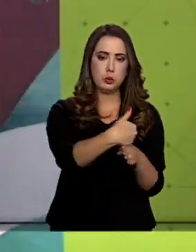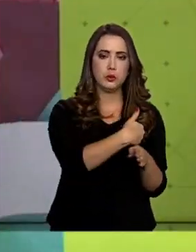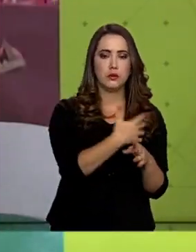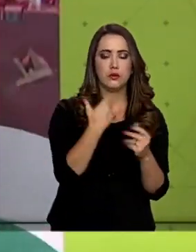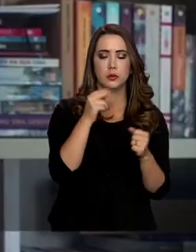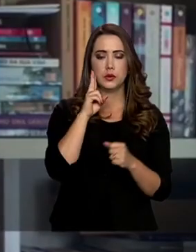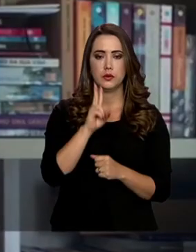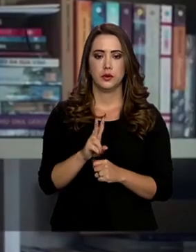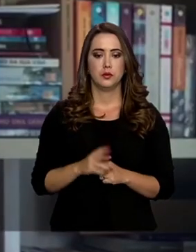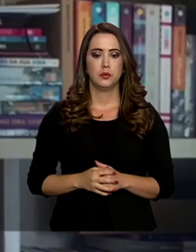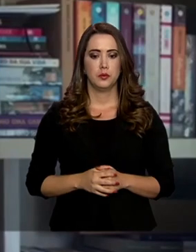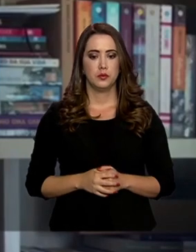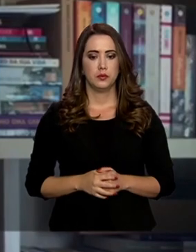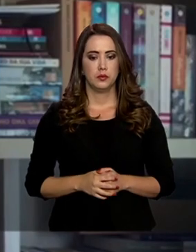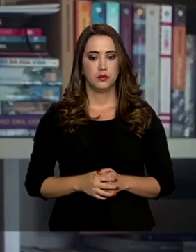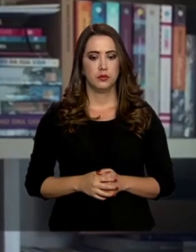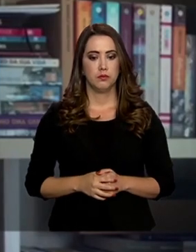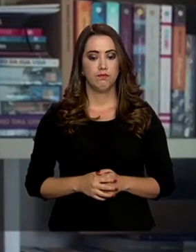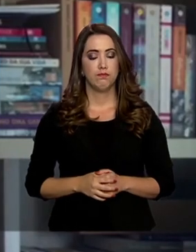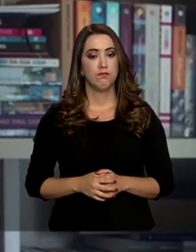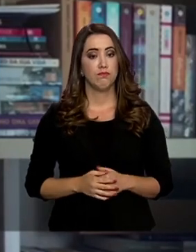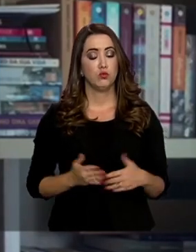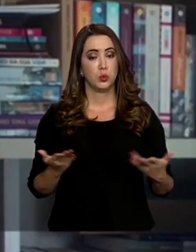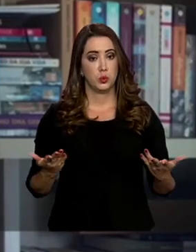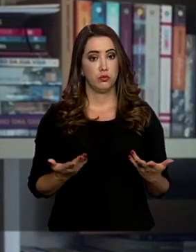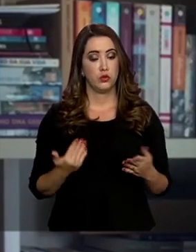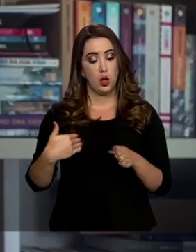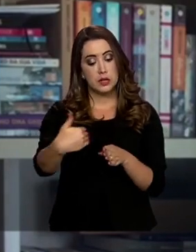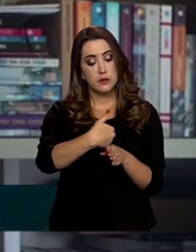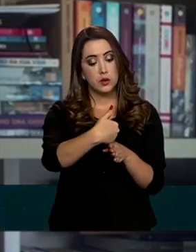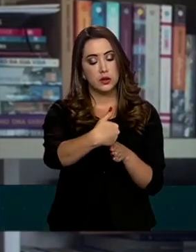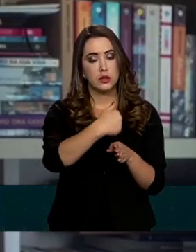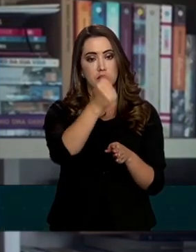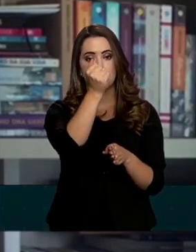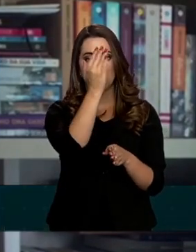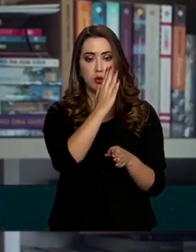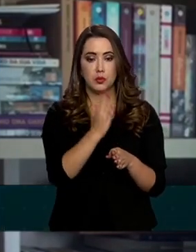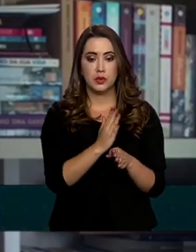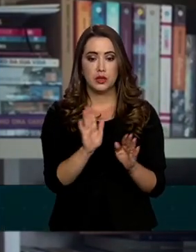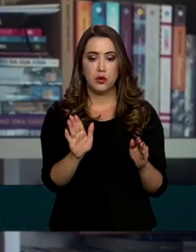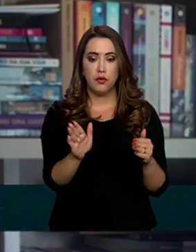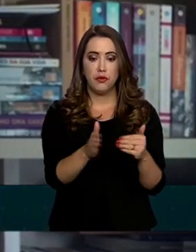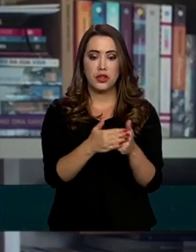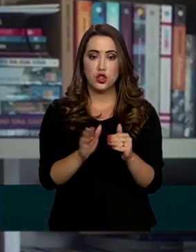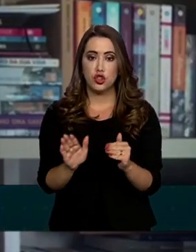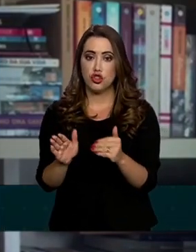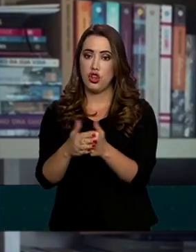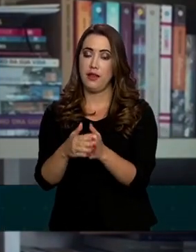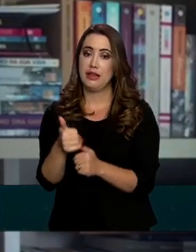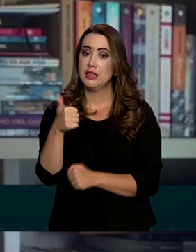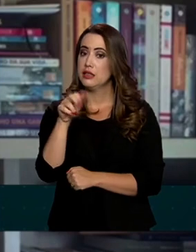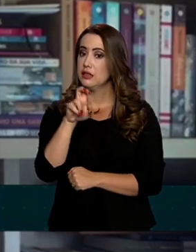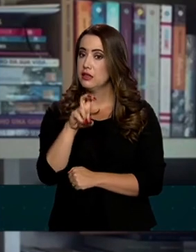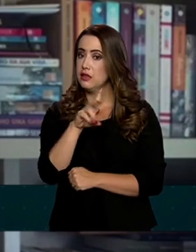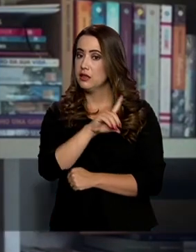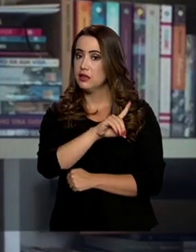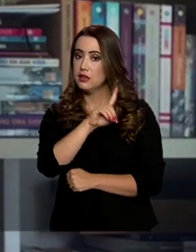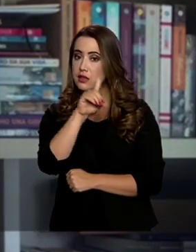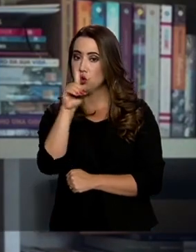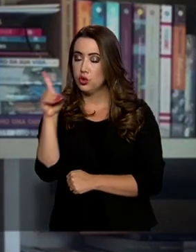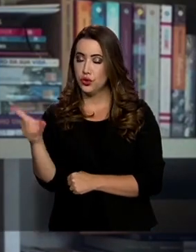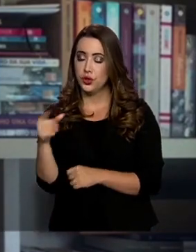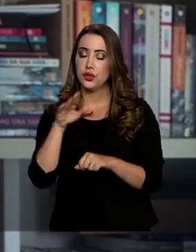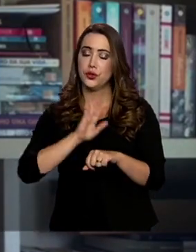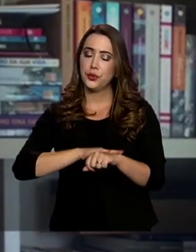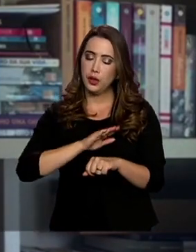Karen. As fronteiras terrestres do Brasil vão ficar fechadas por pelo menos 15 dias. E esse prazo